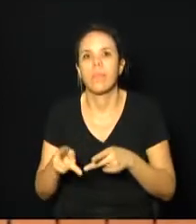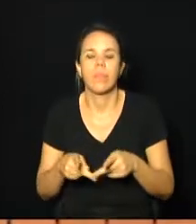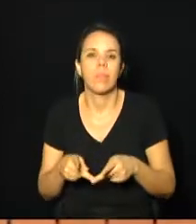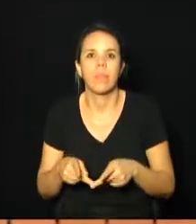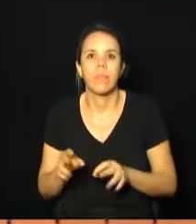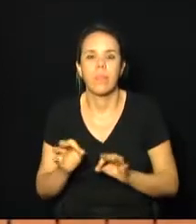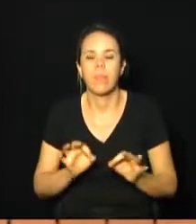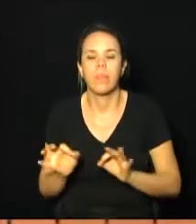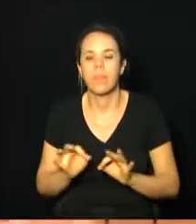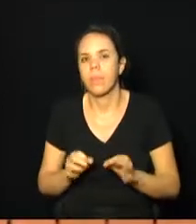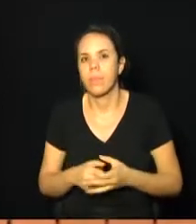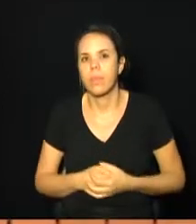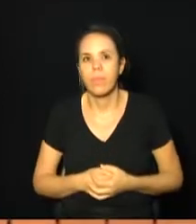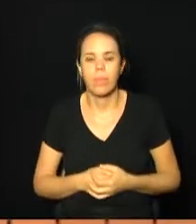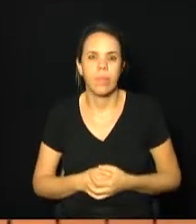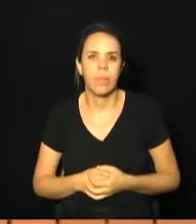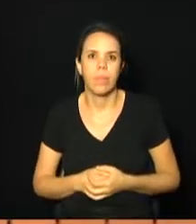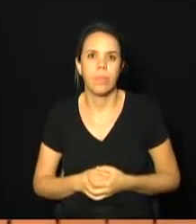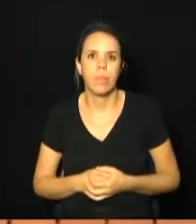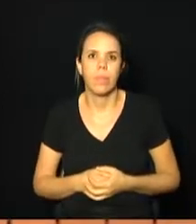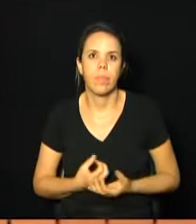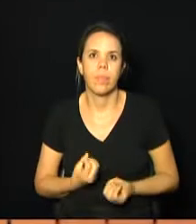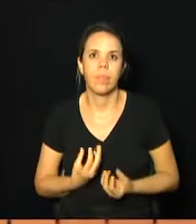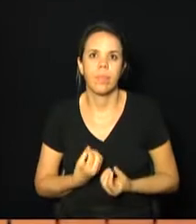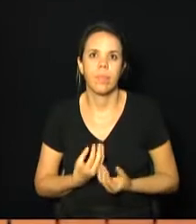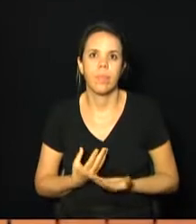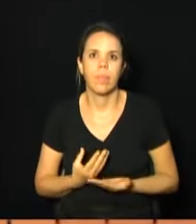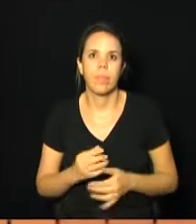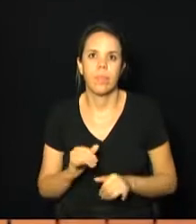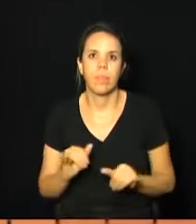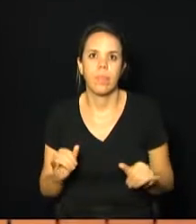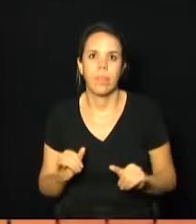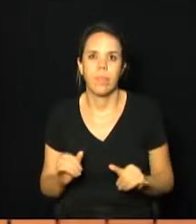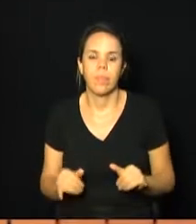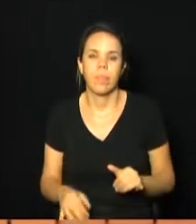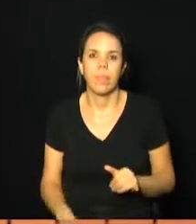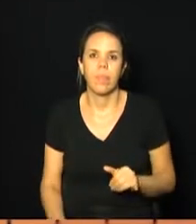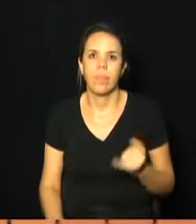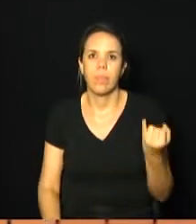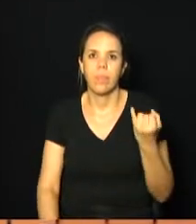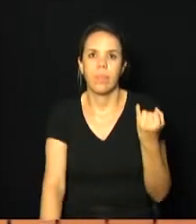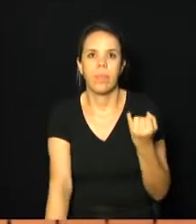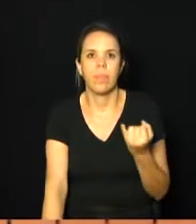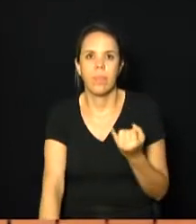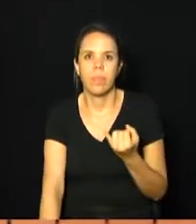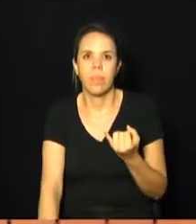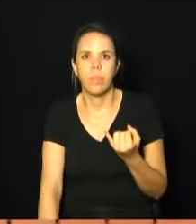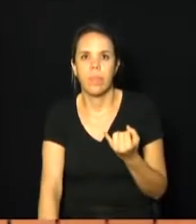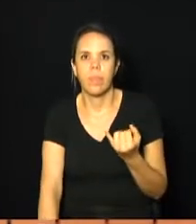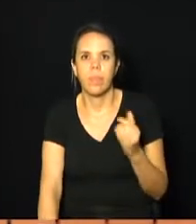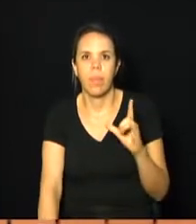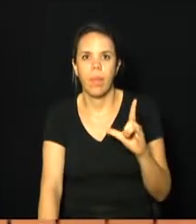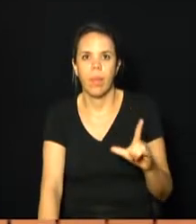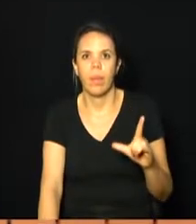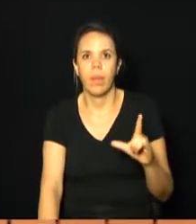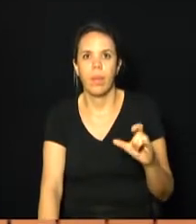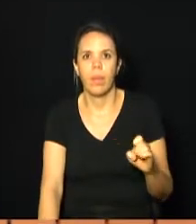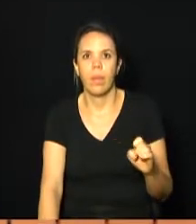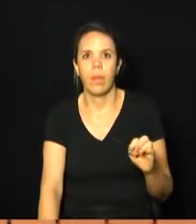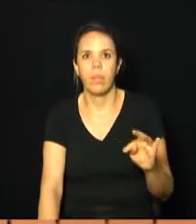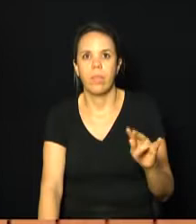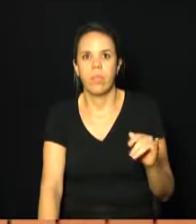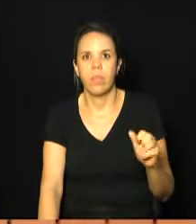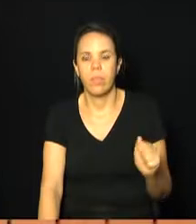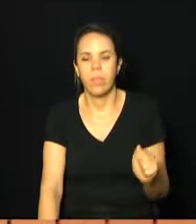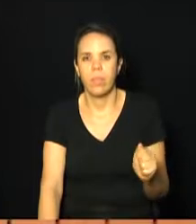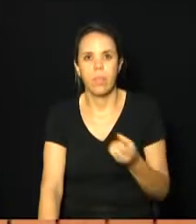se organizar, a informação, né? Isso é muito, muito, muito importante. É a Letícia, né?